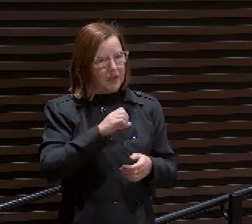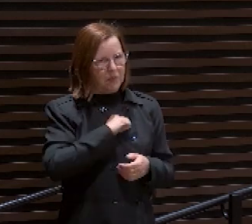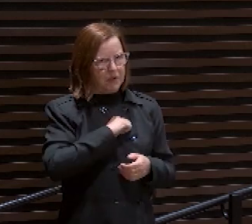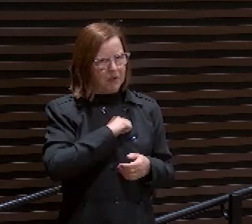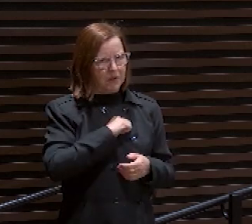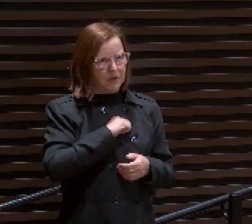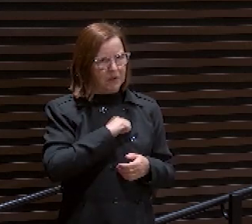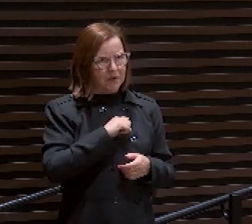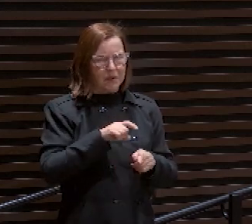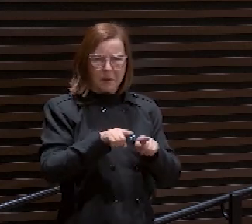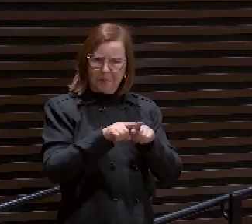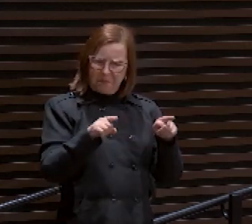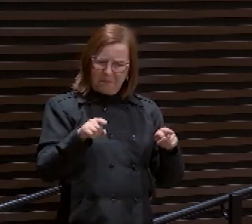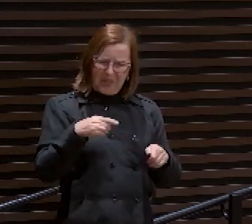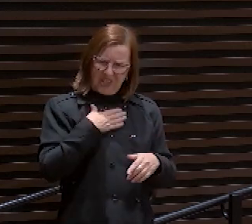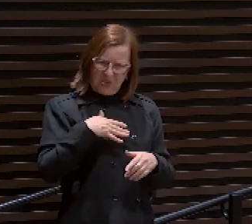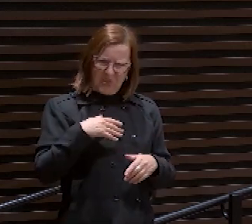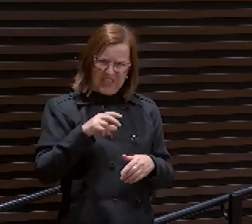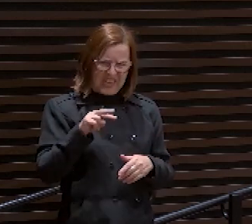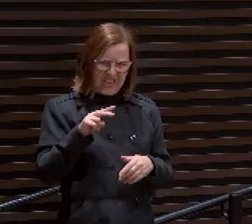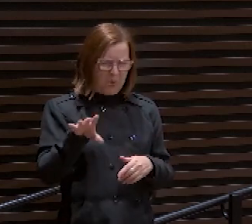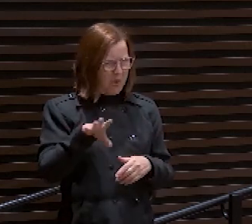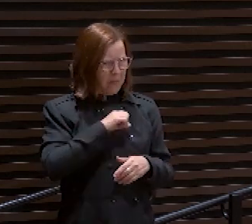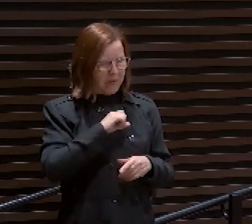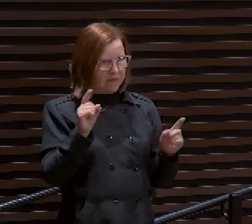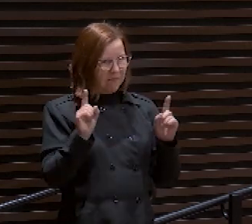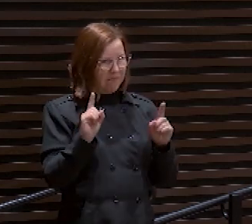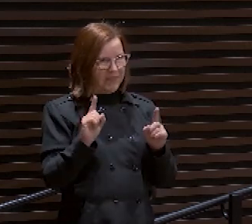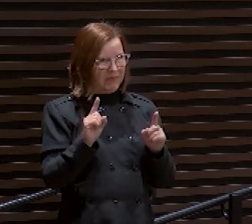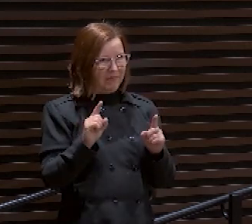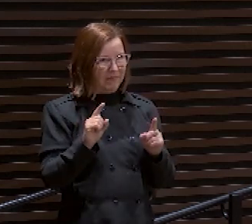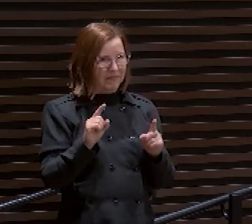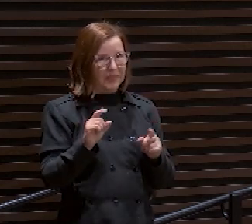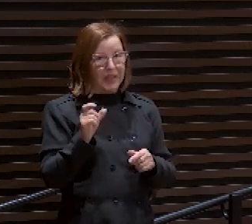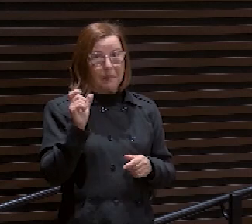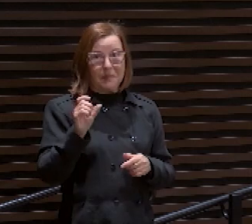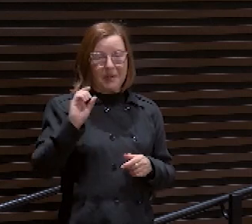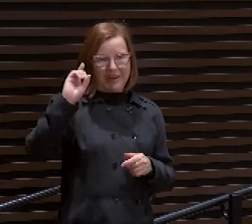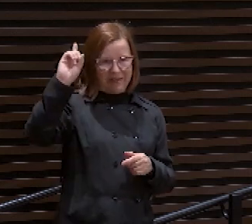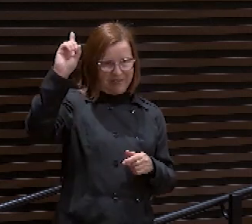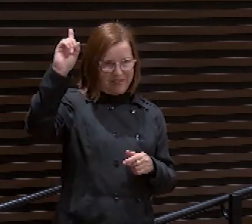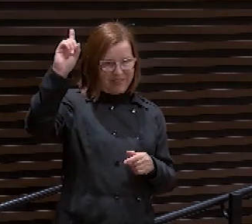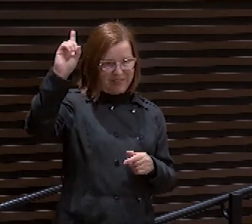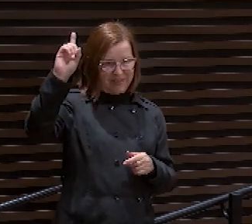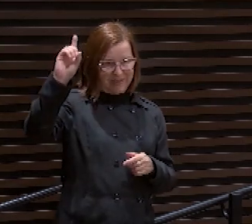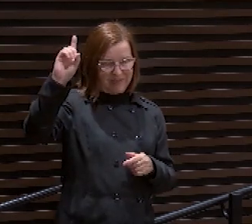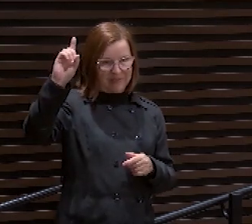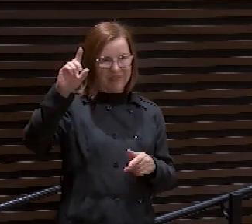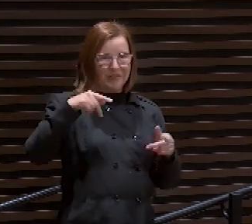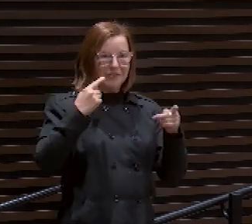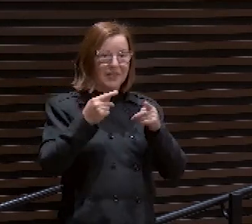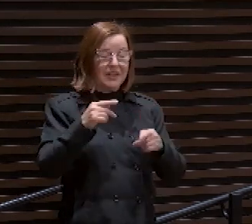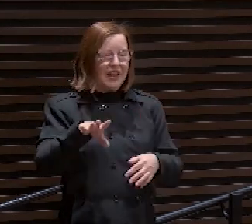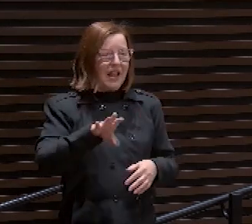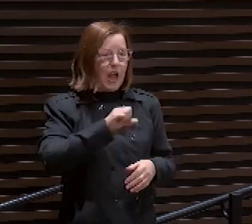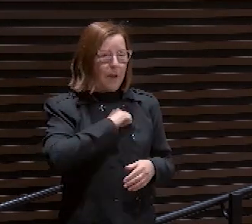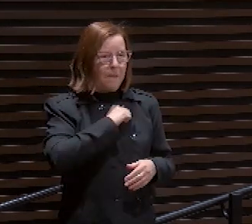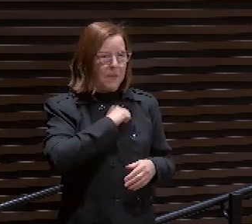aqui na Bíblia, na palavra de Deus, como a palavra de Deus nos convenceu, o amor é muito mais do